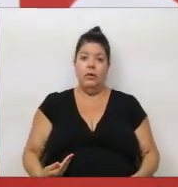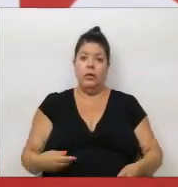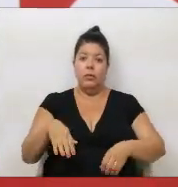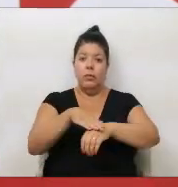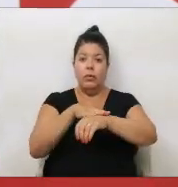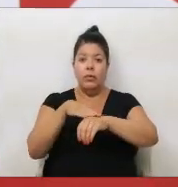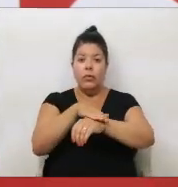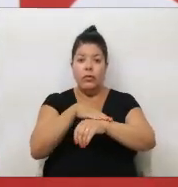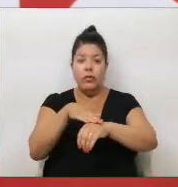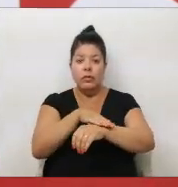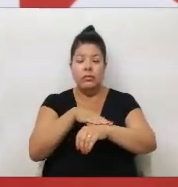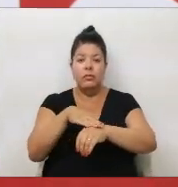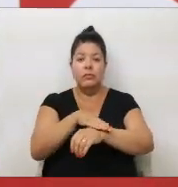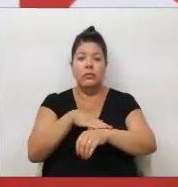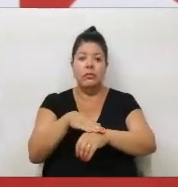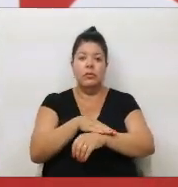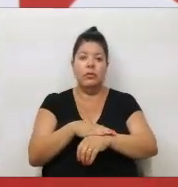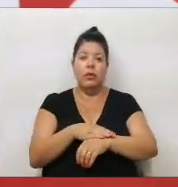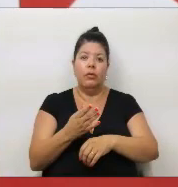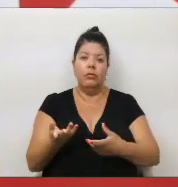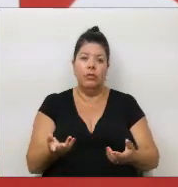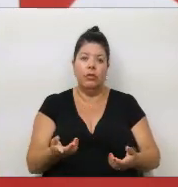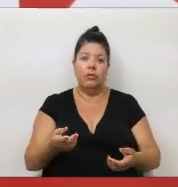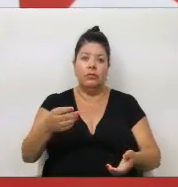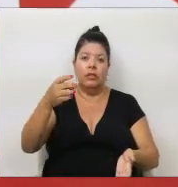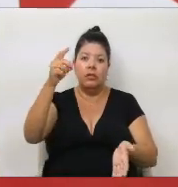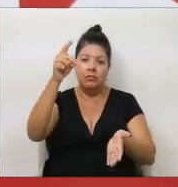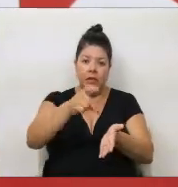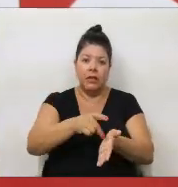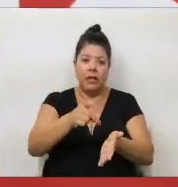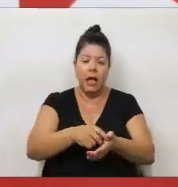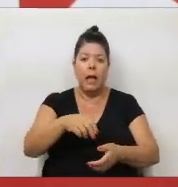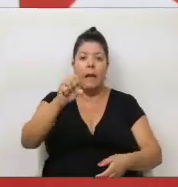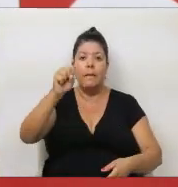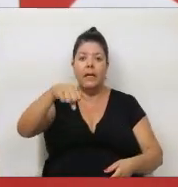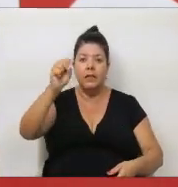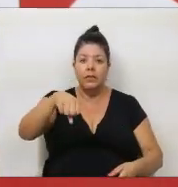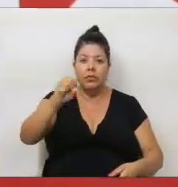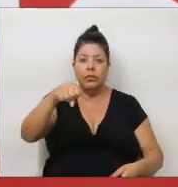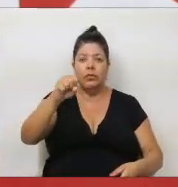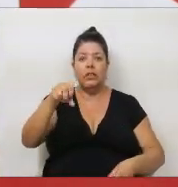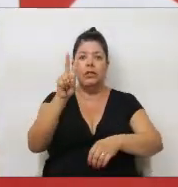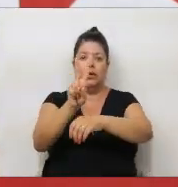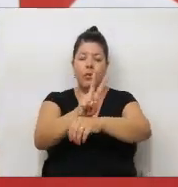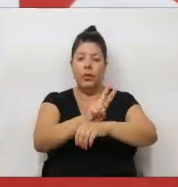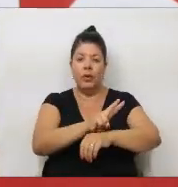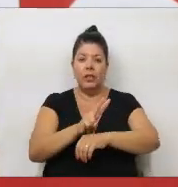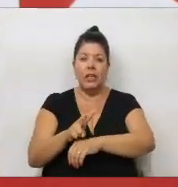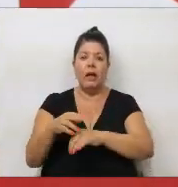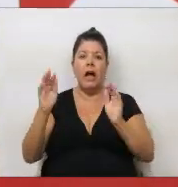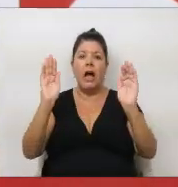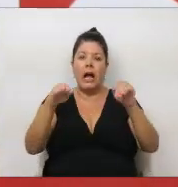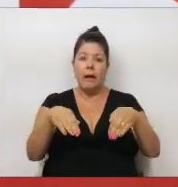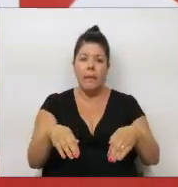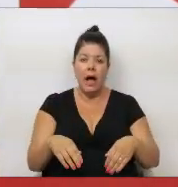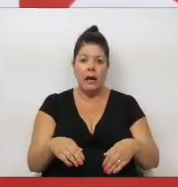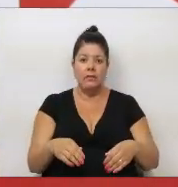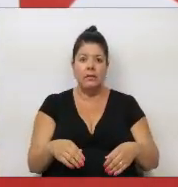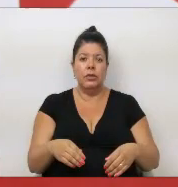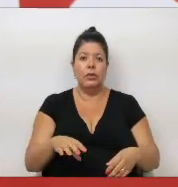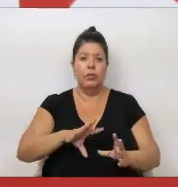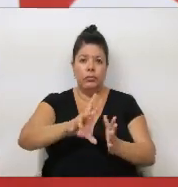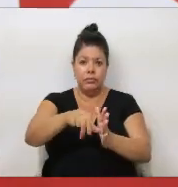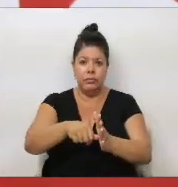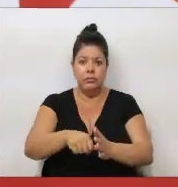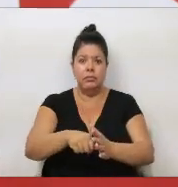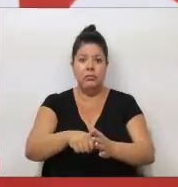com muita relevância. É preciso, sim, cuidar para que não... A gente vai conseguir acabar com a corrupção?